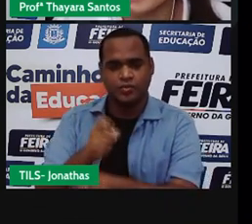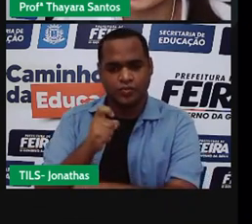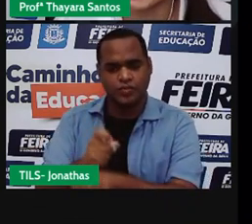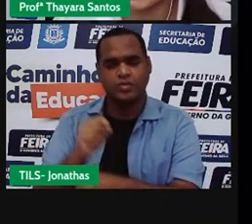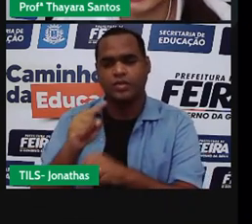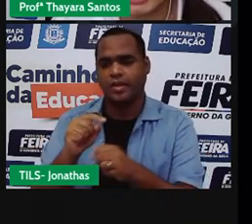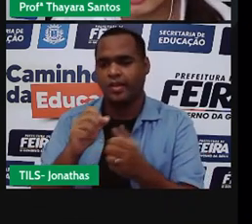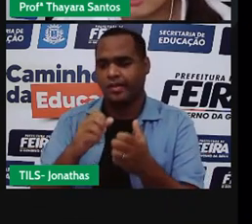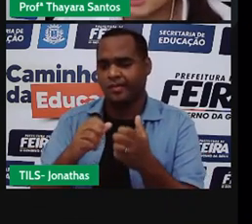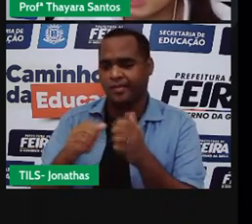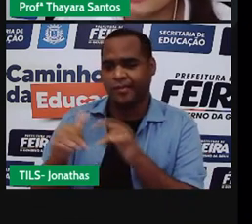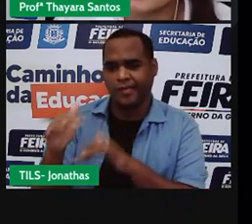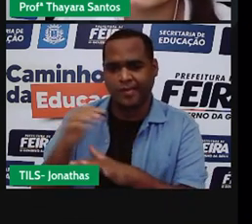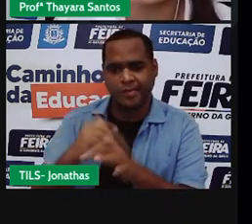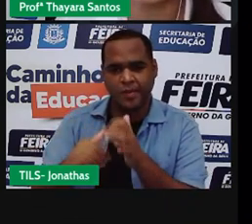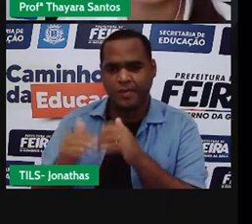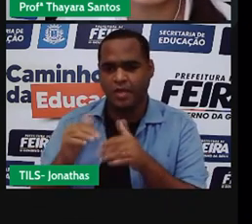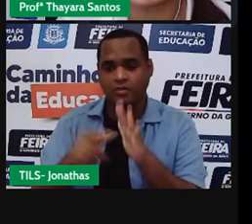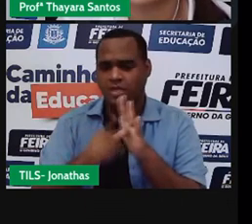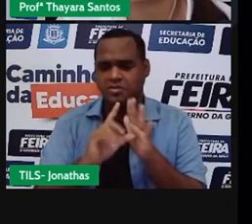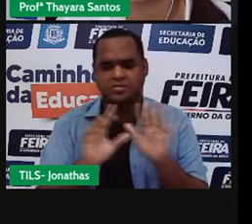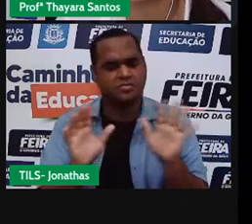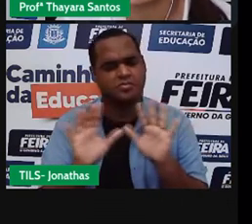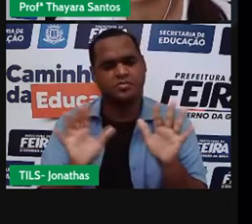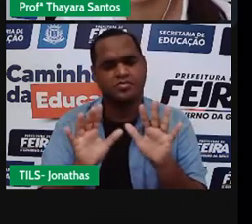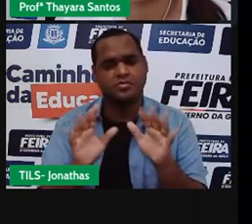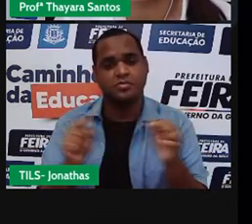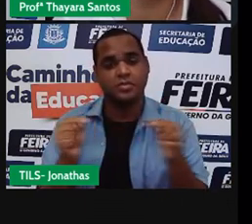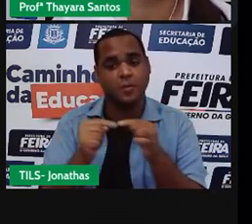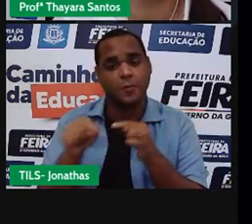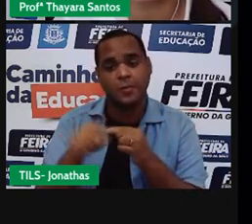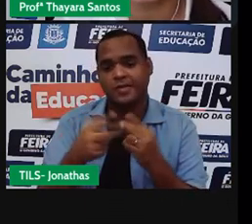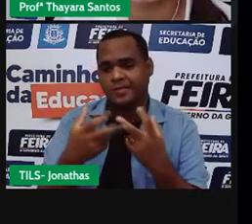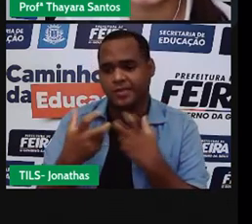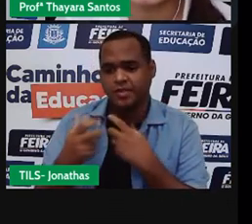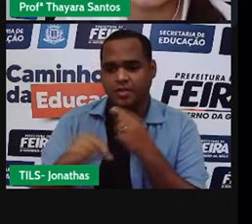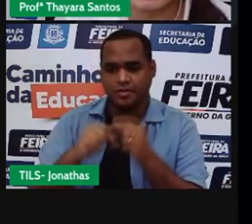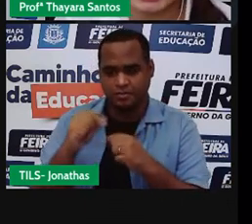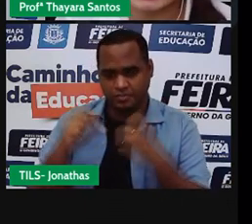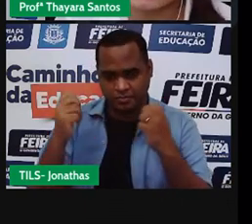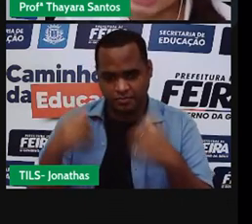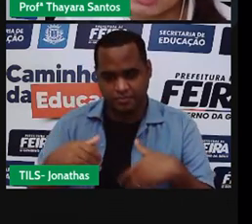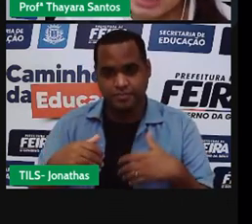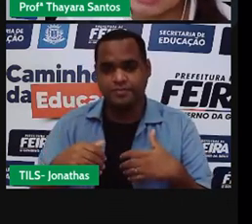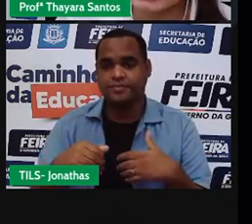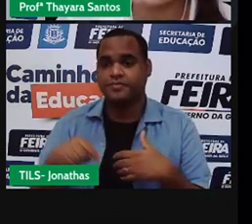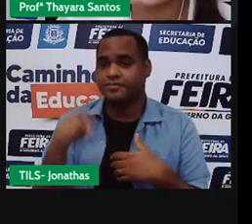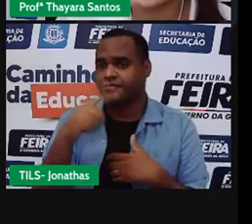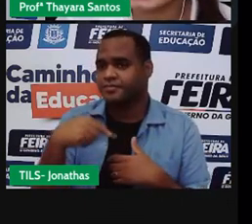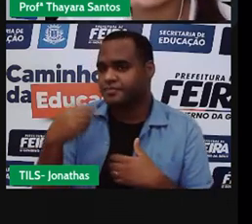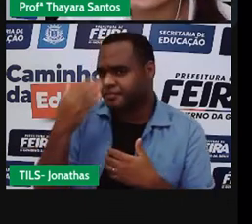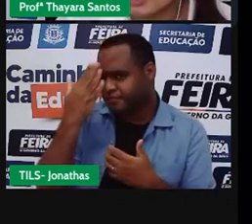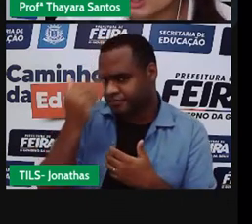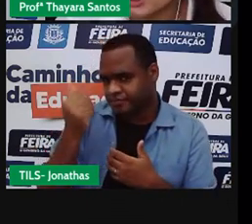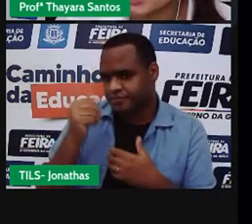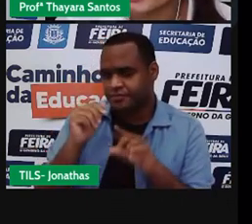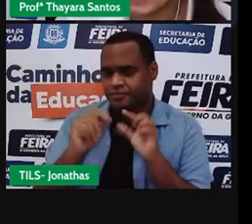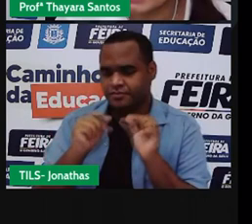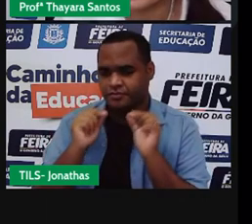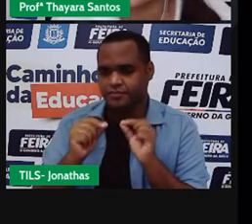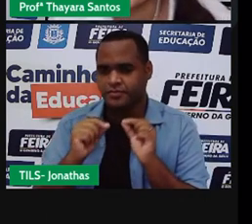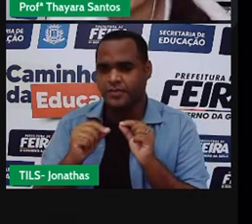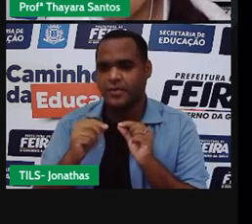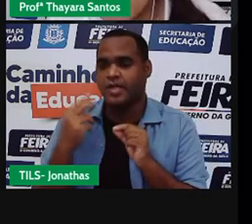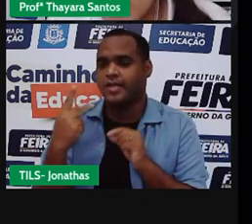movimentando, se agitando como estavam antes. Então, isso está indicando para a gente que agora eu tenho água no estado sólido,